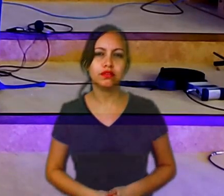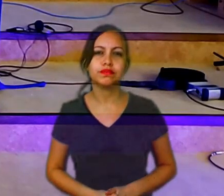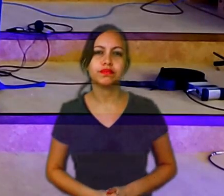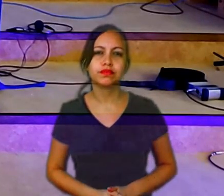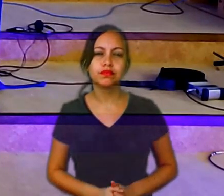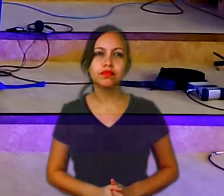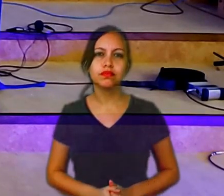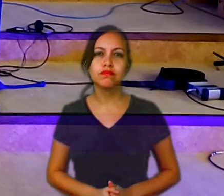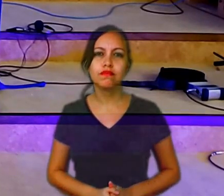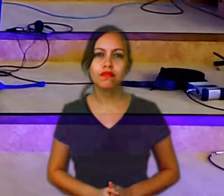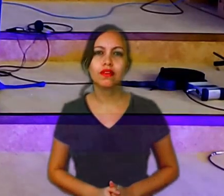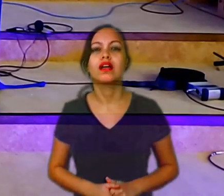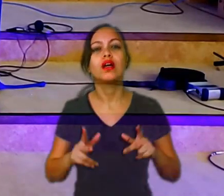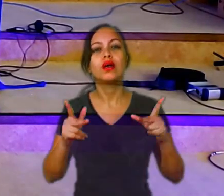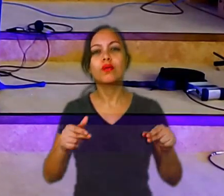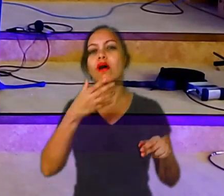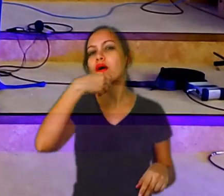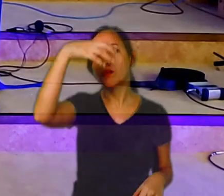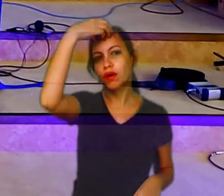esta do rei Josafá.